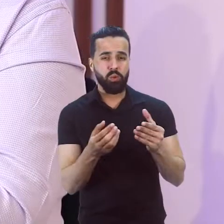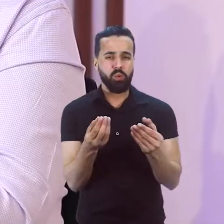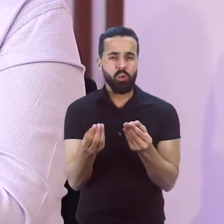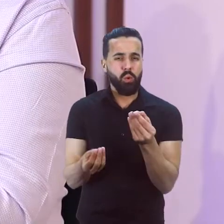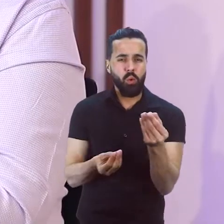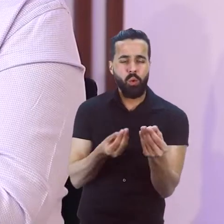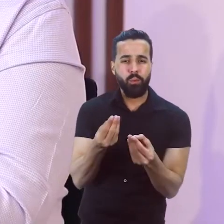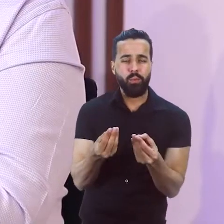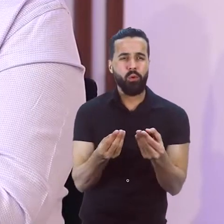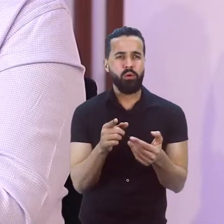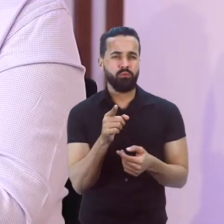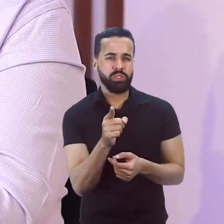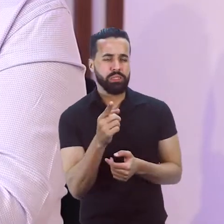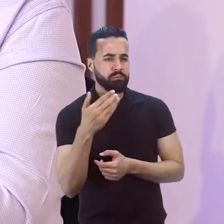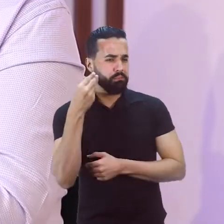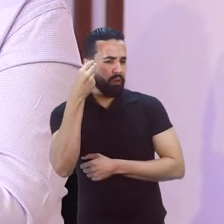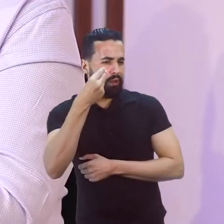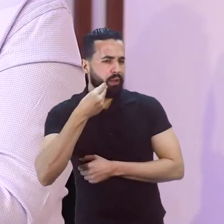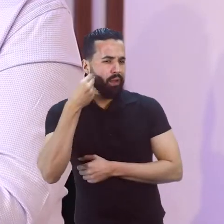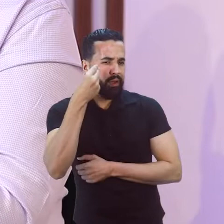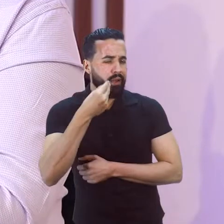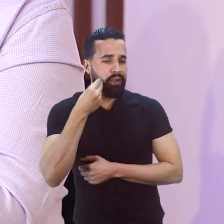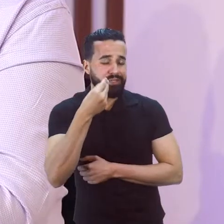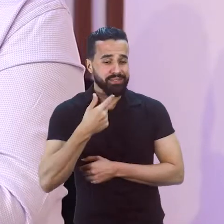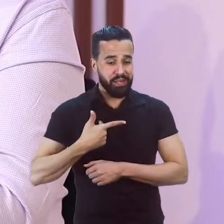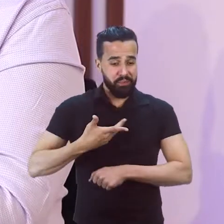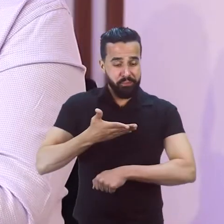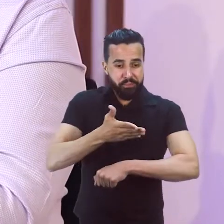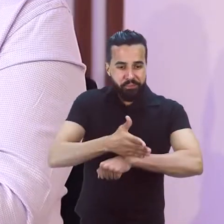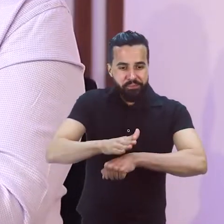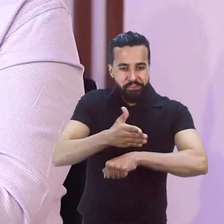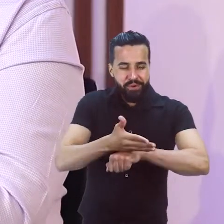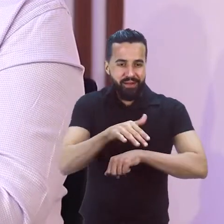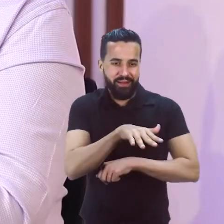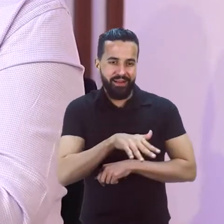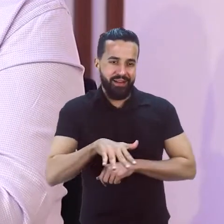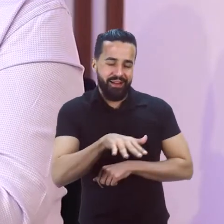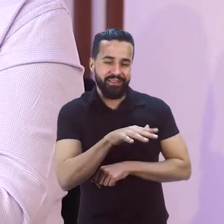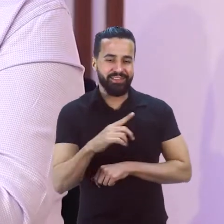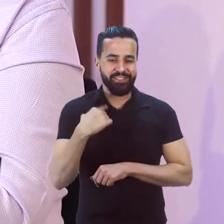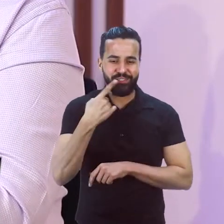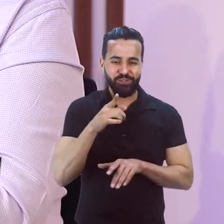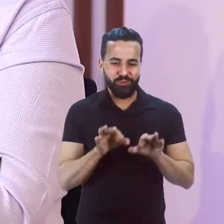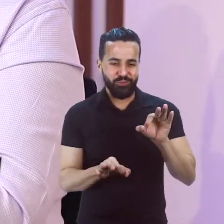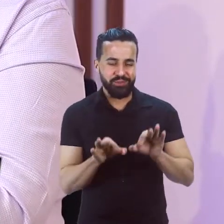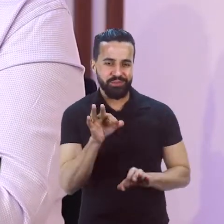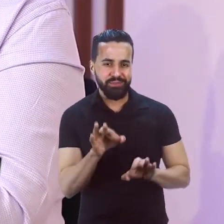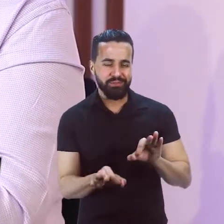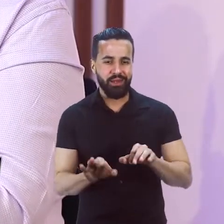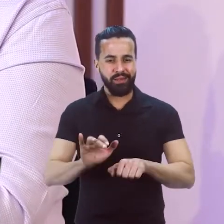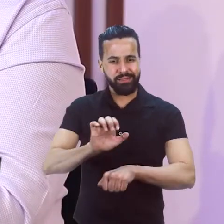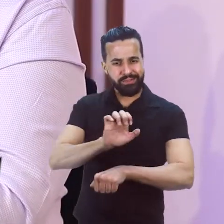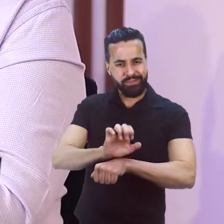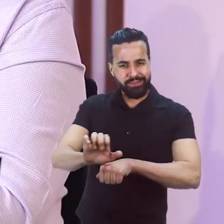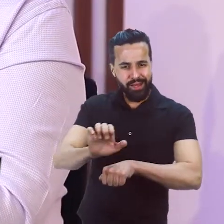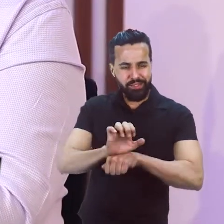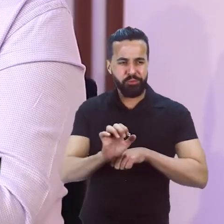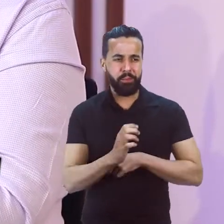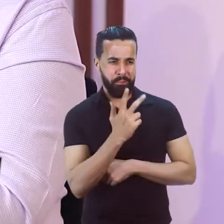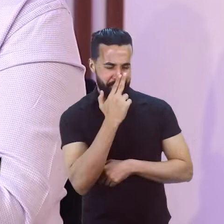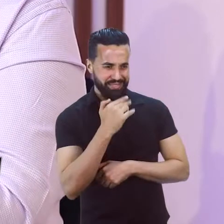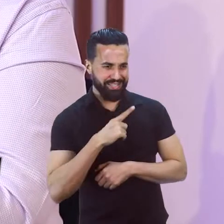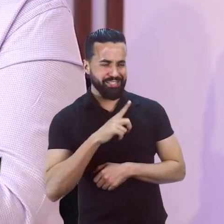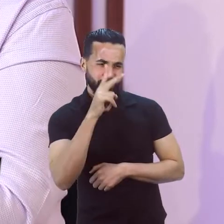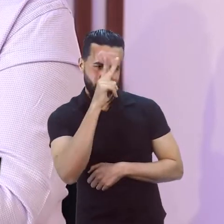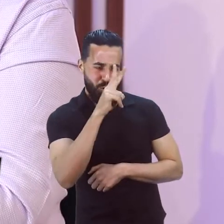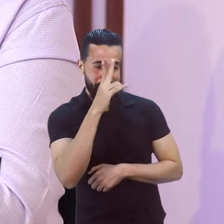sua experiência na prática jurídica, nos estágios, que você tem uma boa história aí do tempo que você